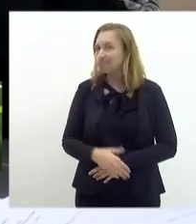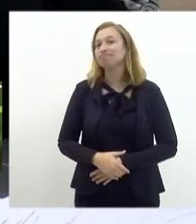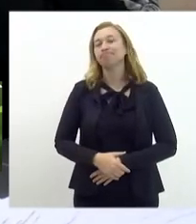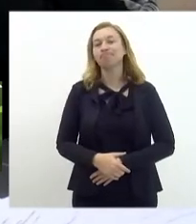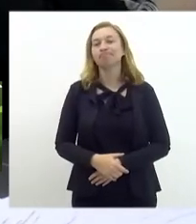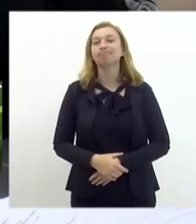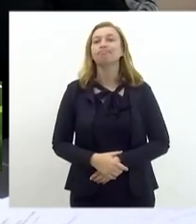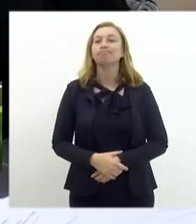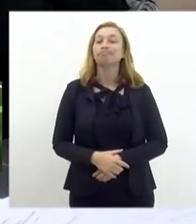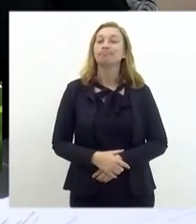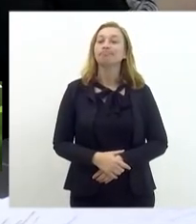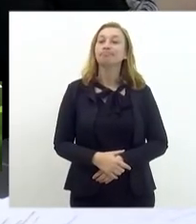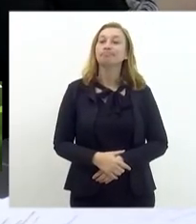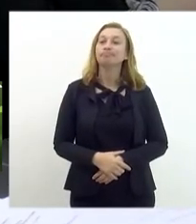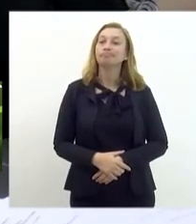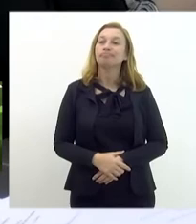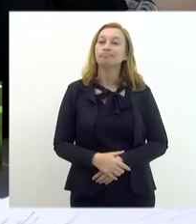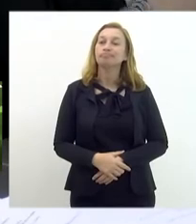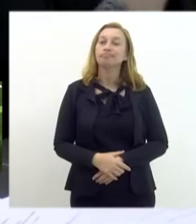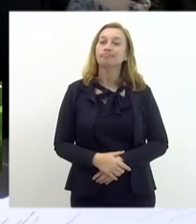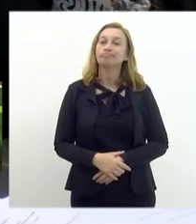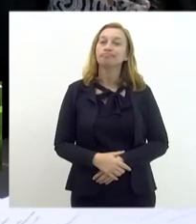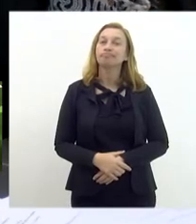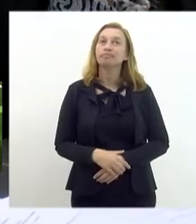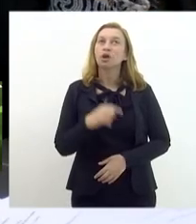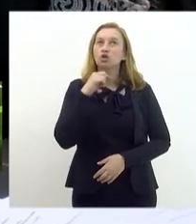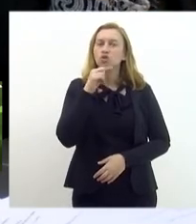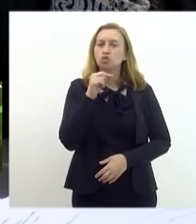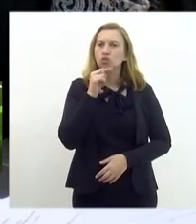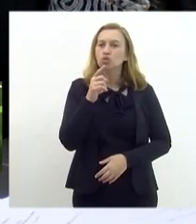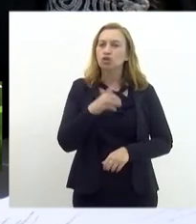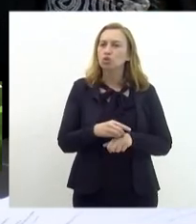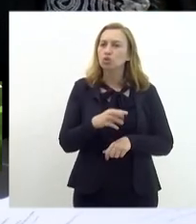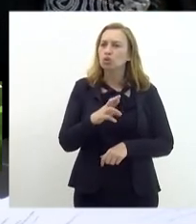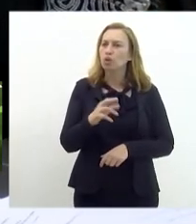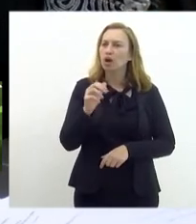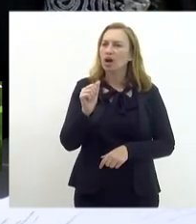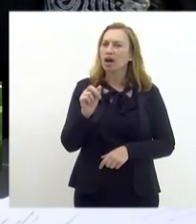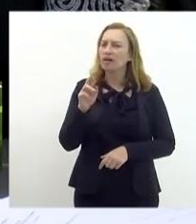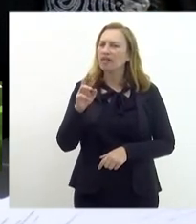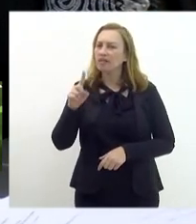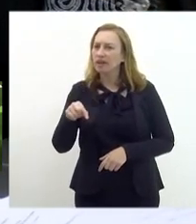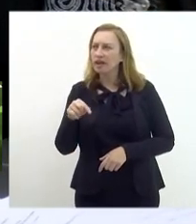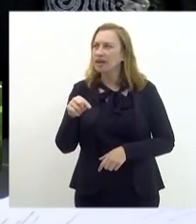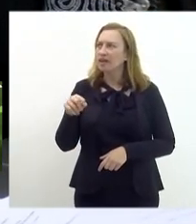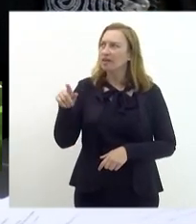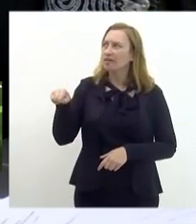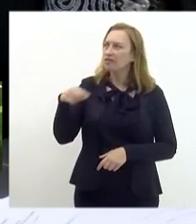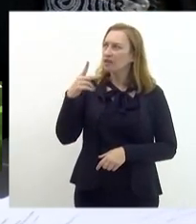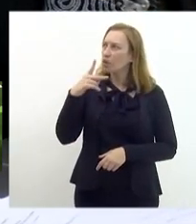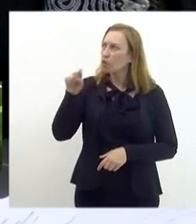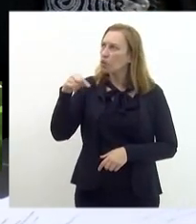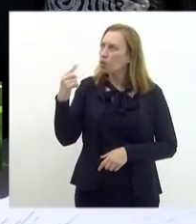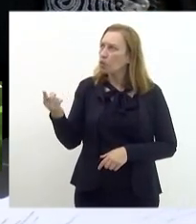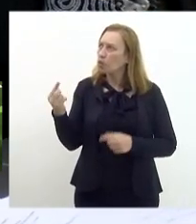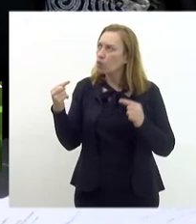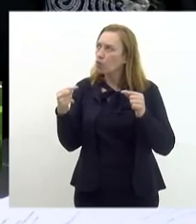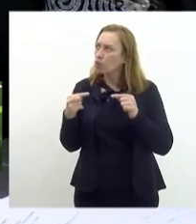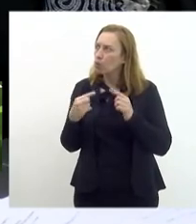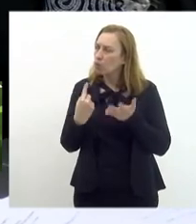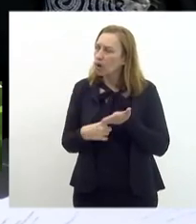a sua questão. E aí me vem aqui uma dúvida, doutor André, já que o senhor falou num outro